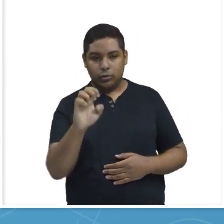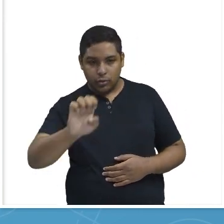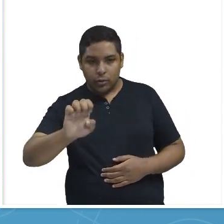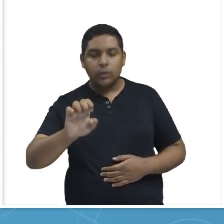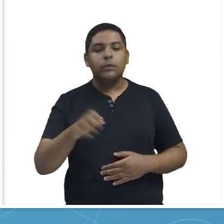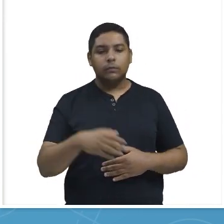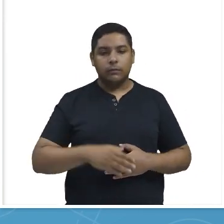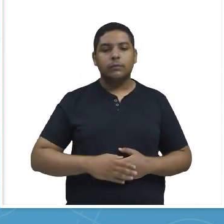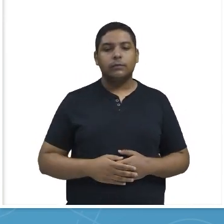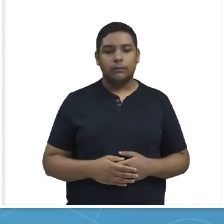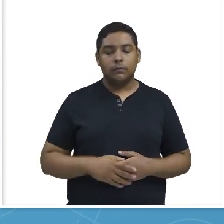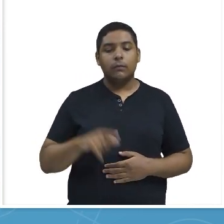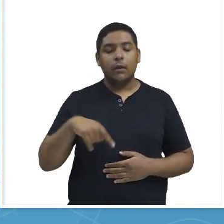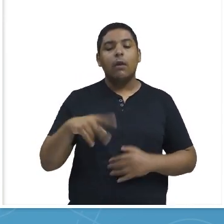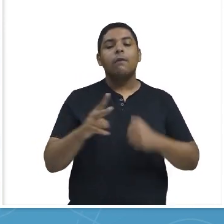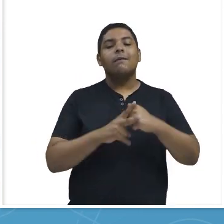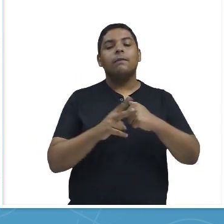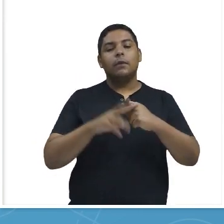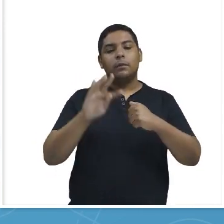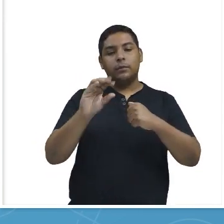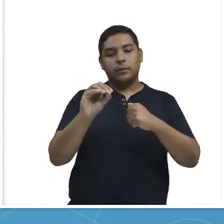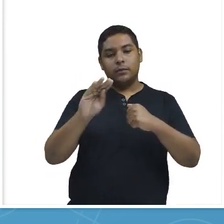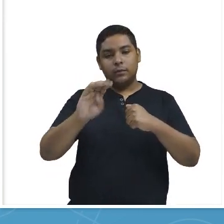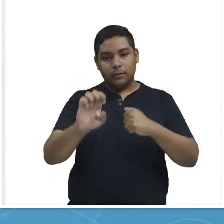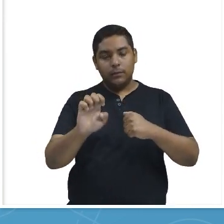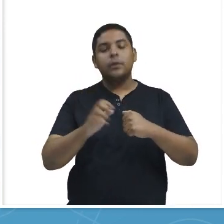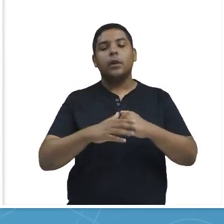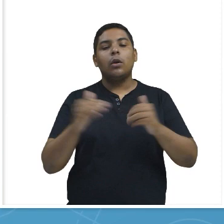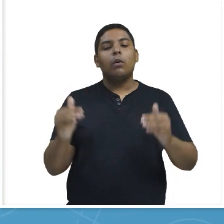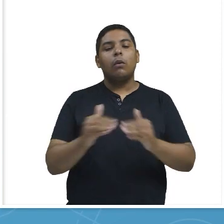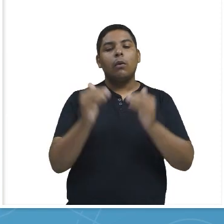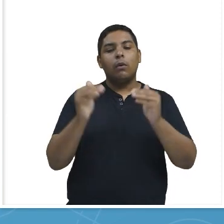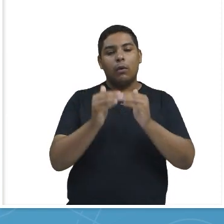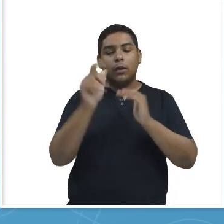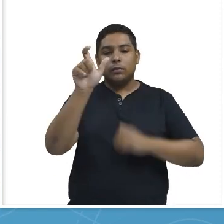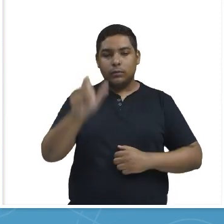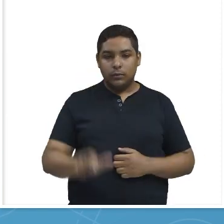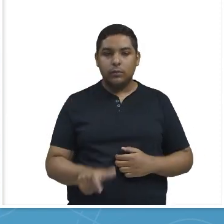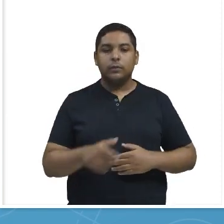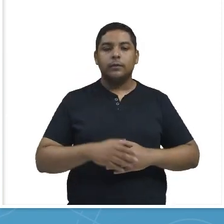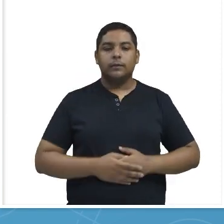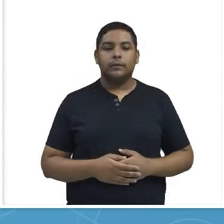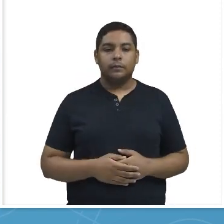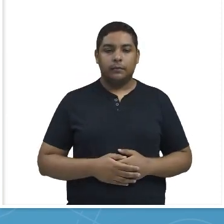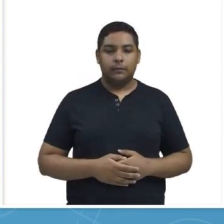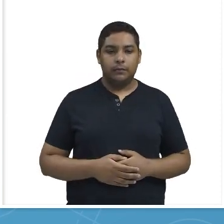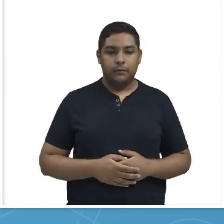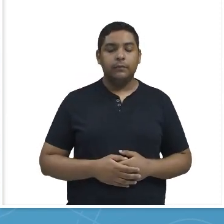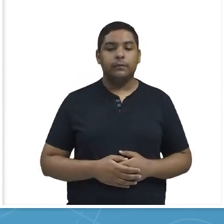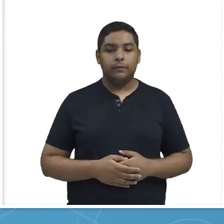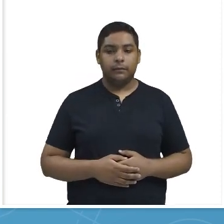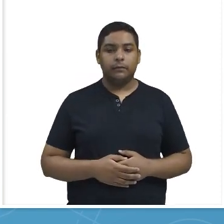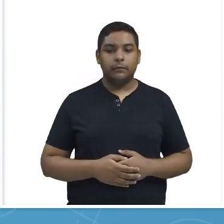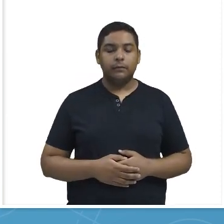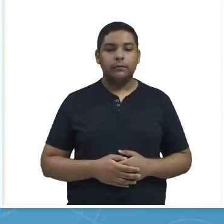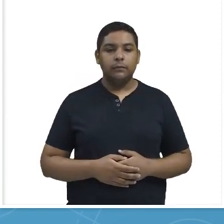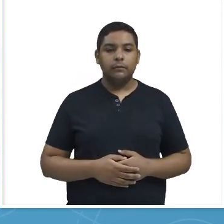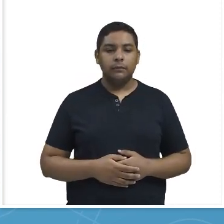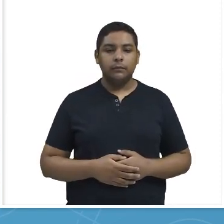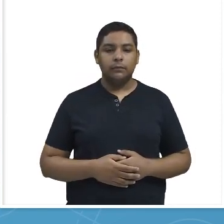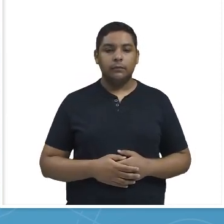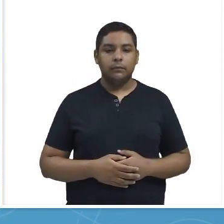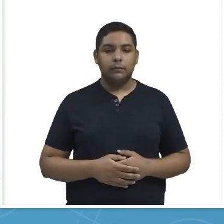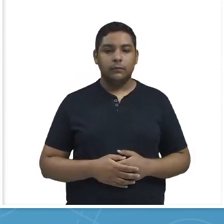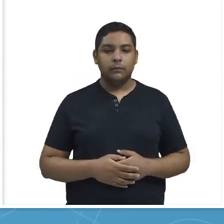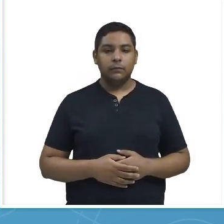também com esse sujeito. Então, tá aqui, ó, verb to be, sujeito, não é? My mother, you, he,